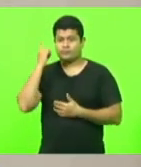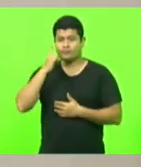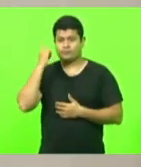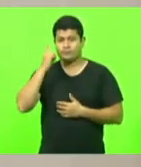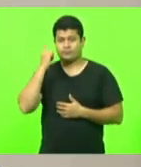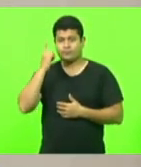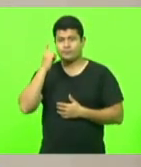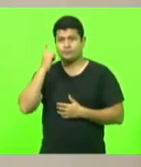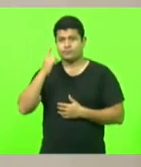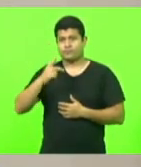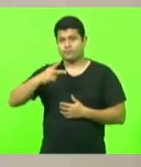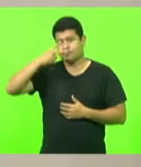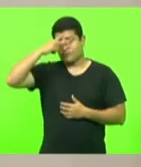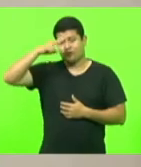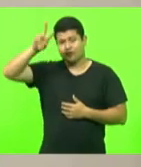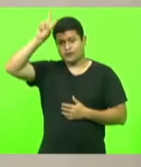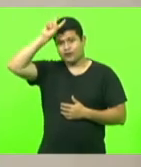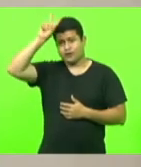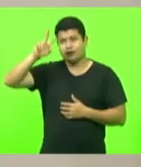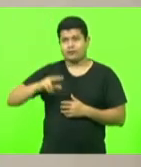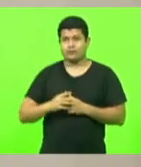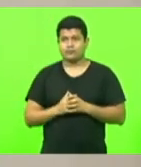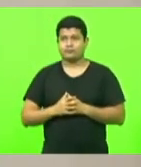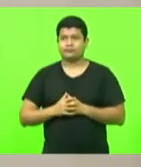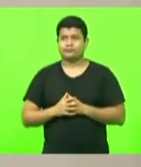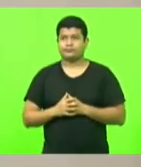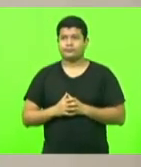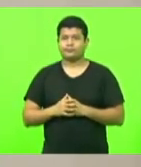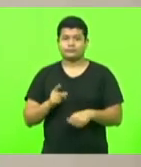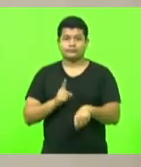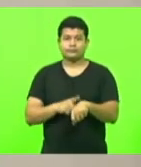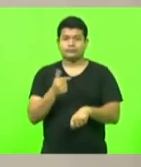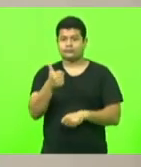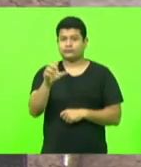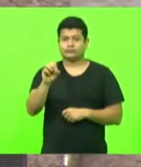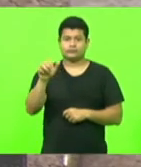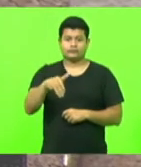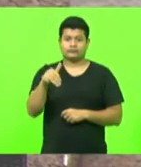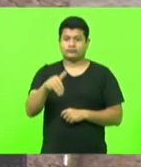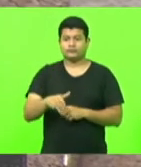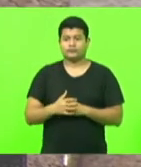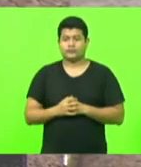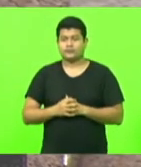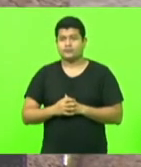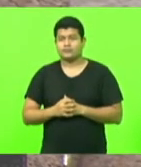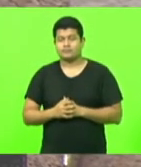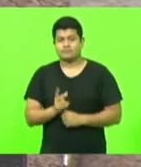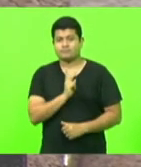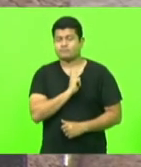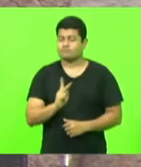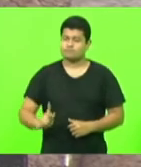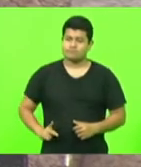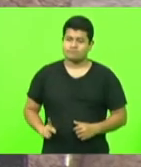doutor Vicente Carro Preso. Vossa Excelência, será 10 minutos, deputado. Senhor presidente,